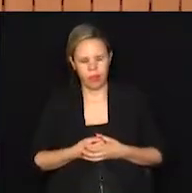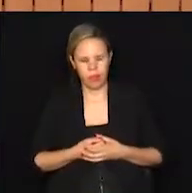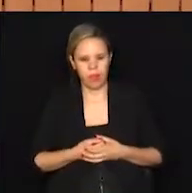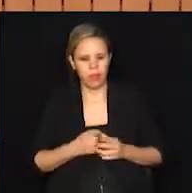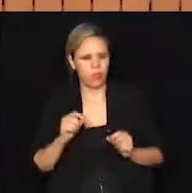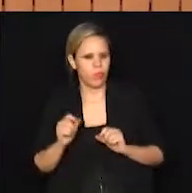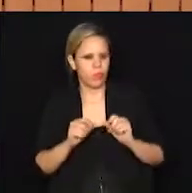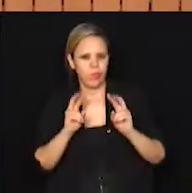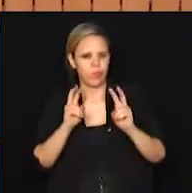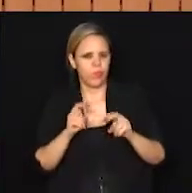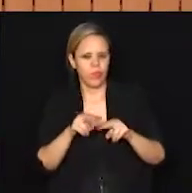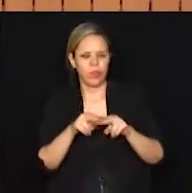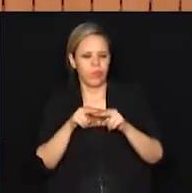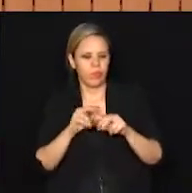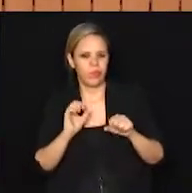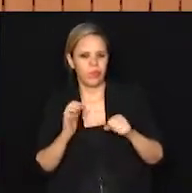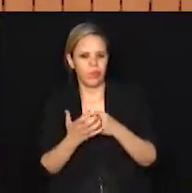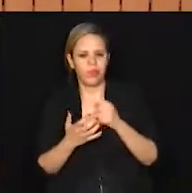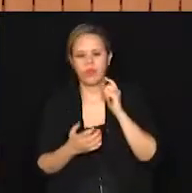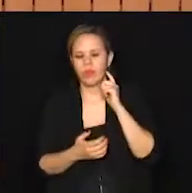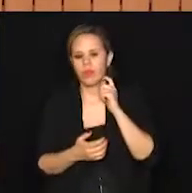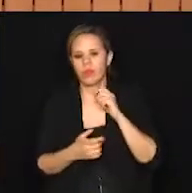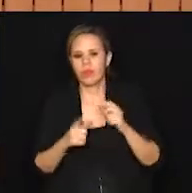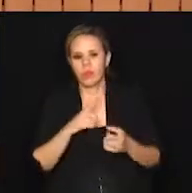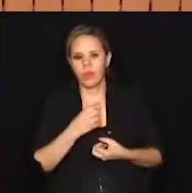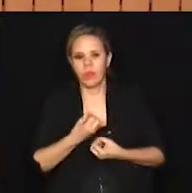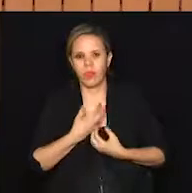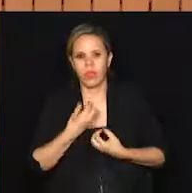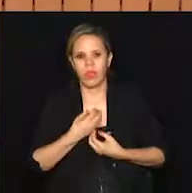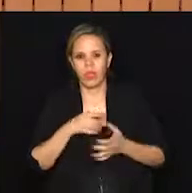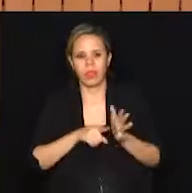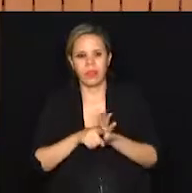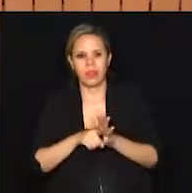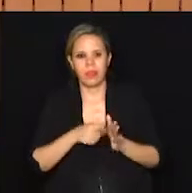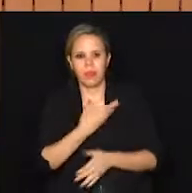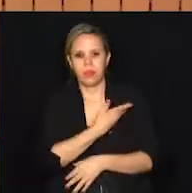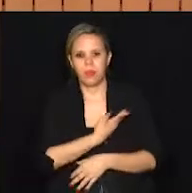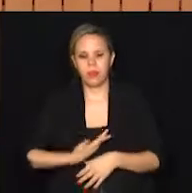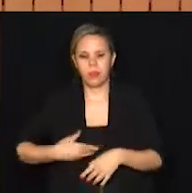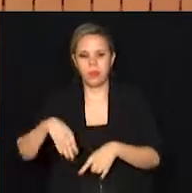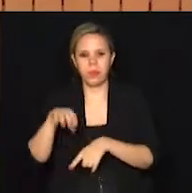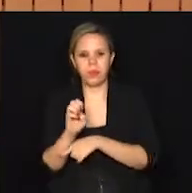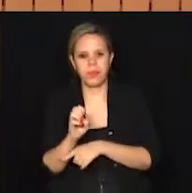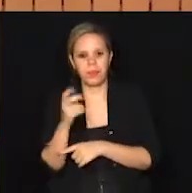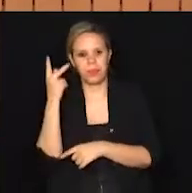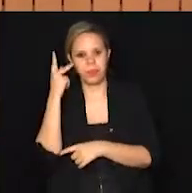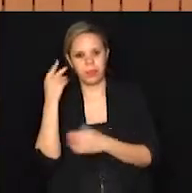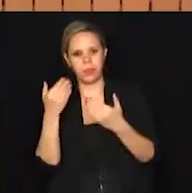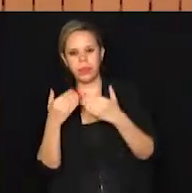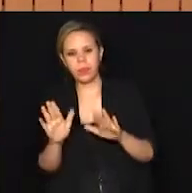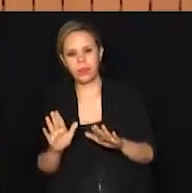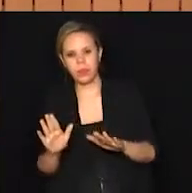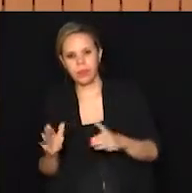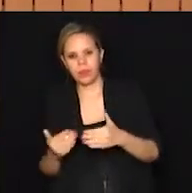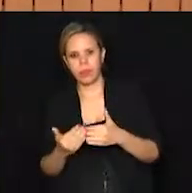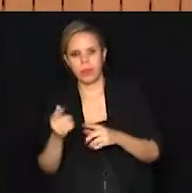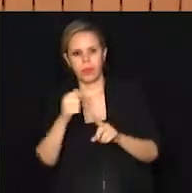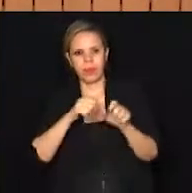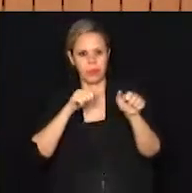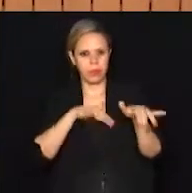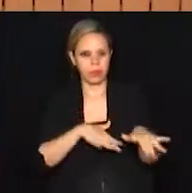esse tema. Nós temos algumas informações, né? O governo do Estado de São Paulo autorizou, já desde agora de